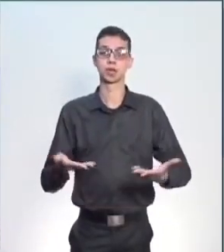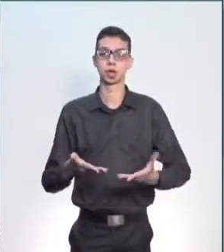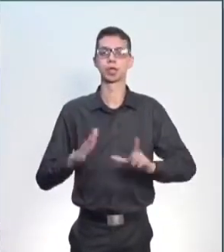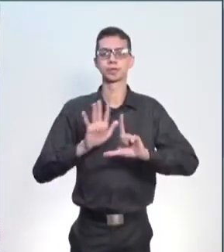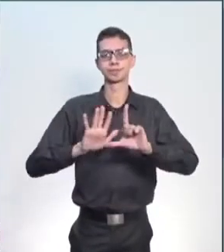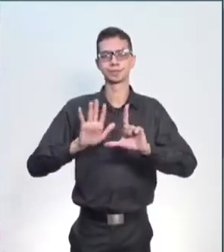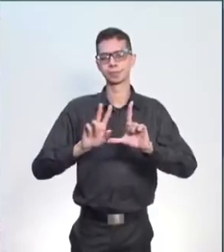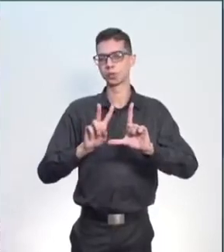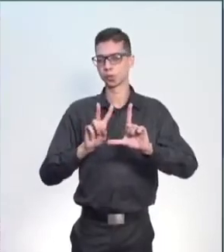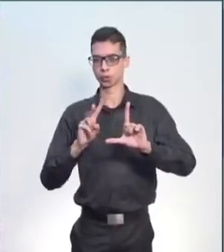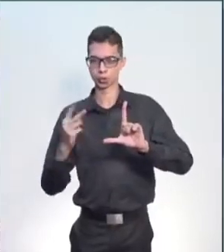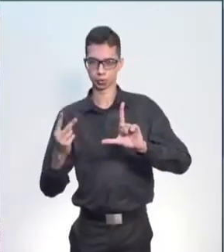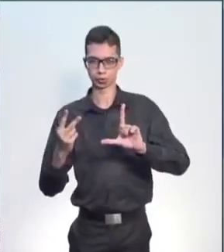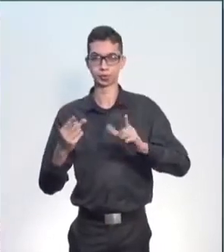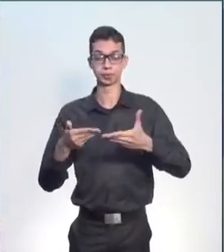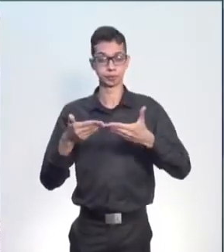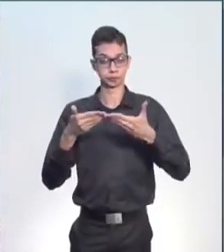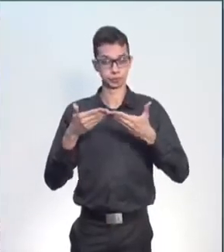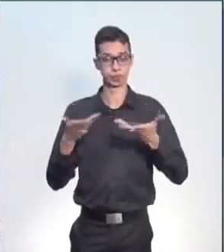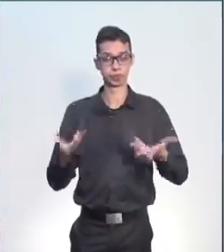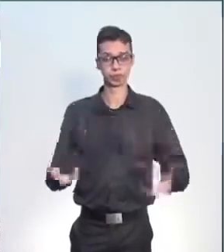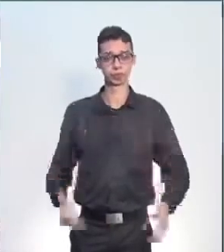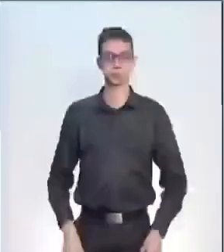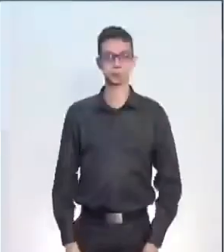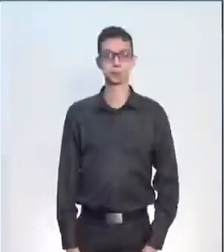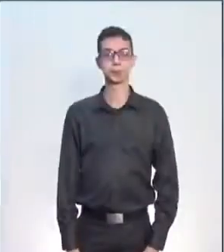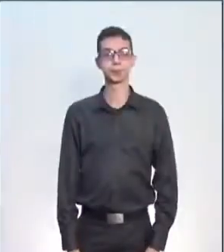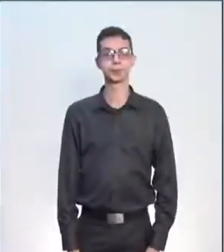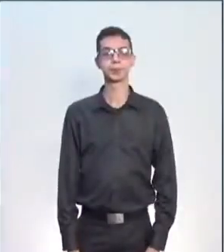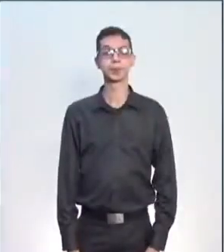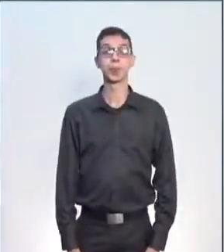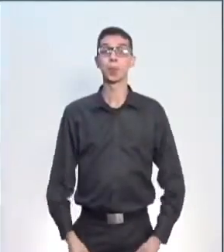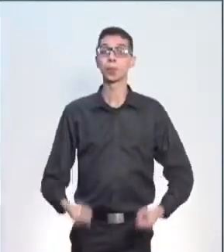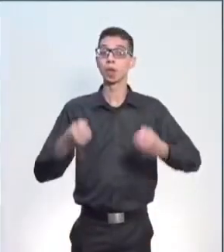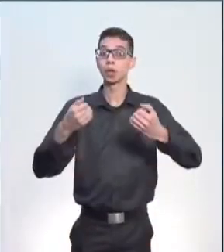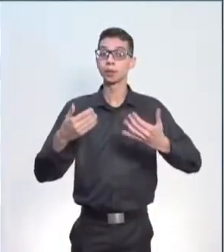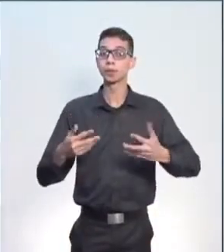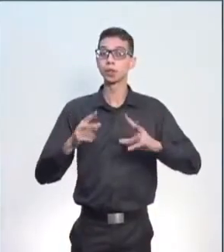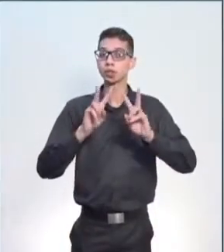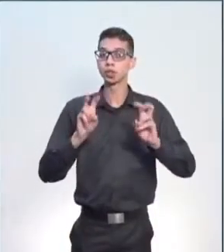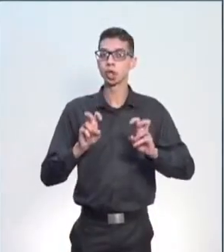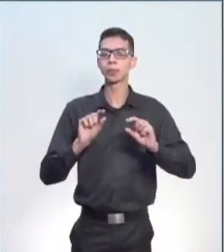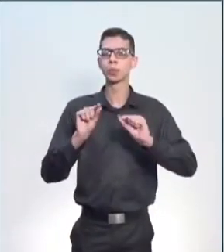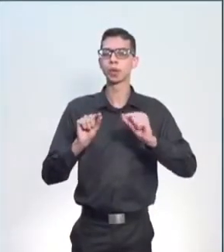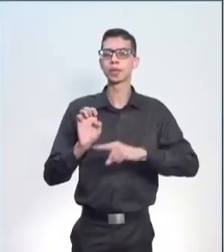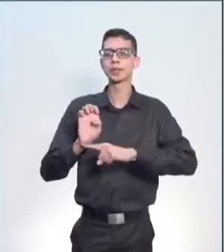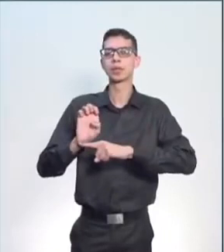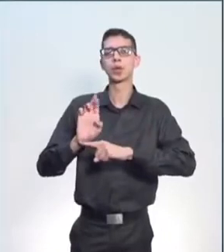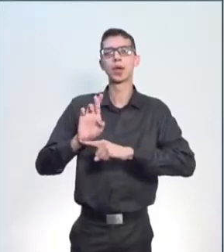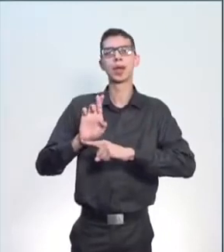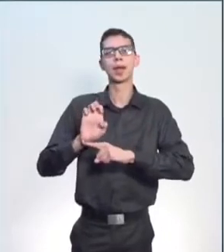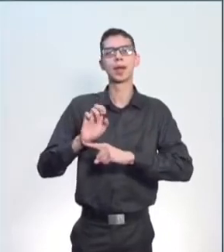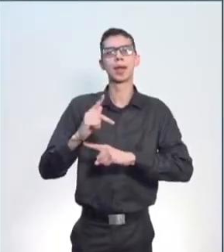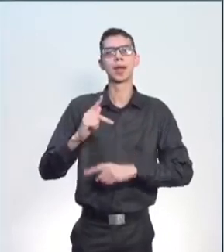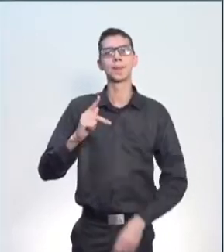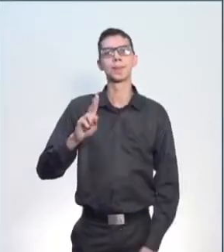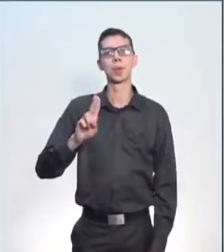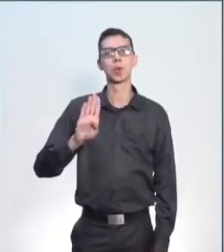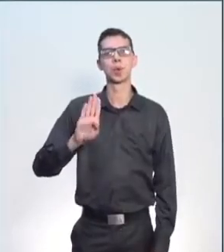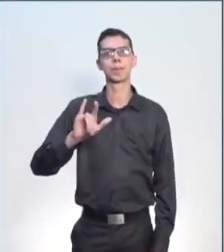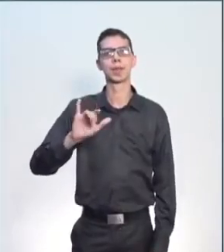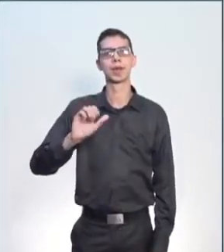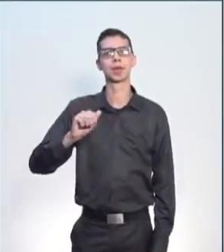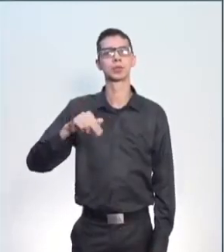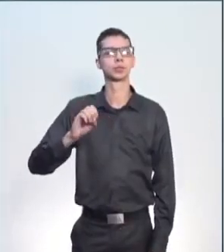por favor. Então, vamos falar um pouco sobre esse Estado republicano, né? O Estado republicano,